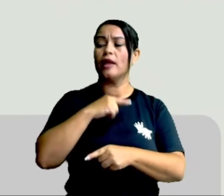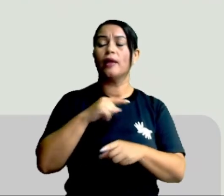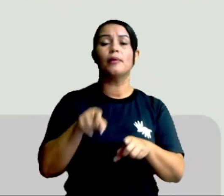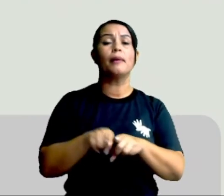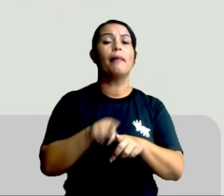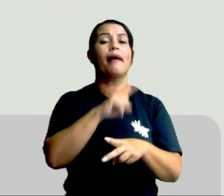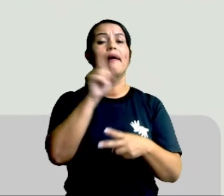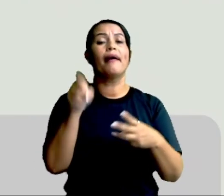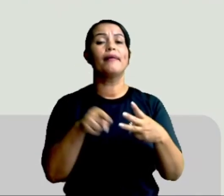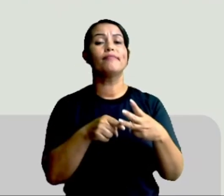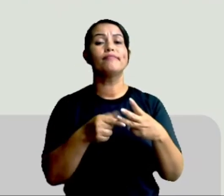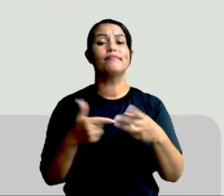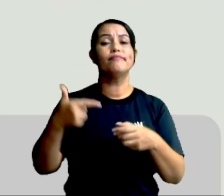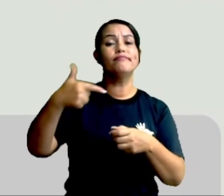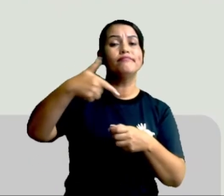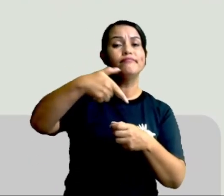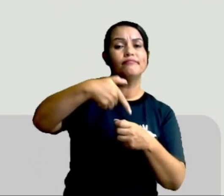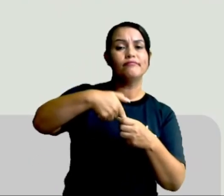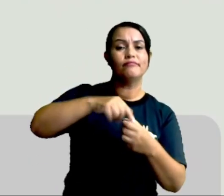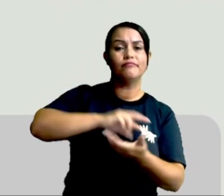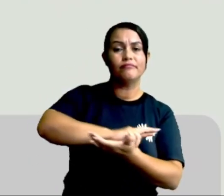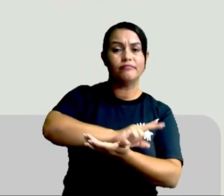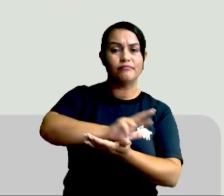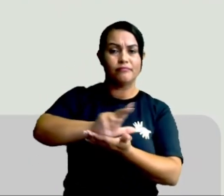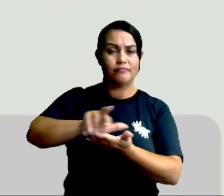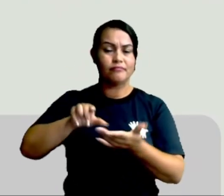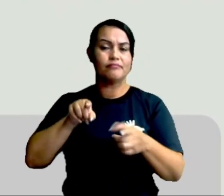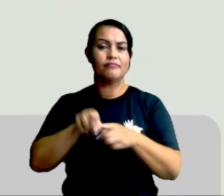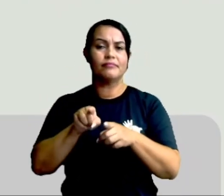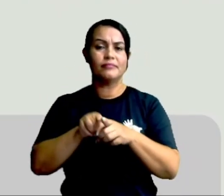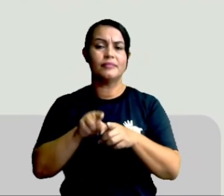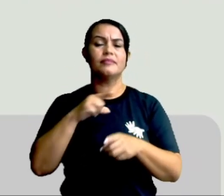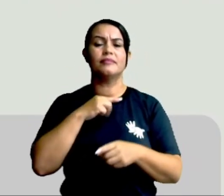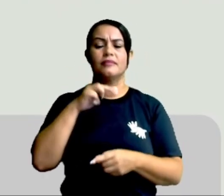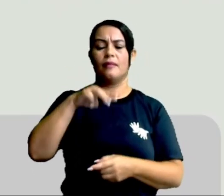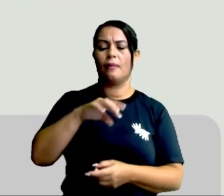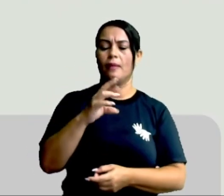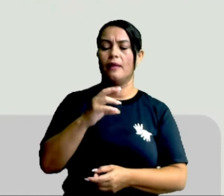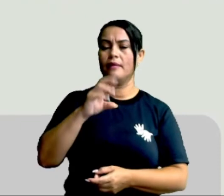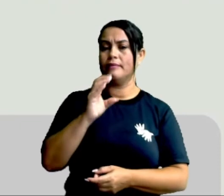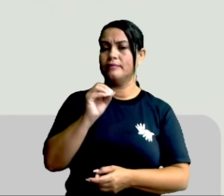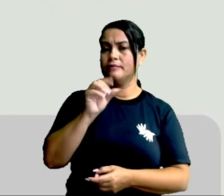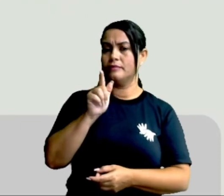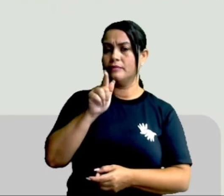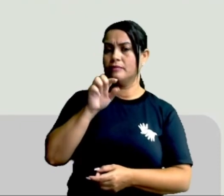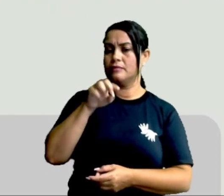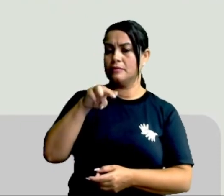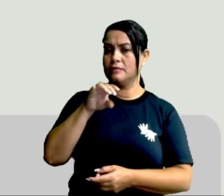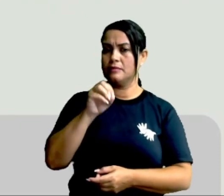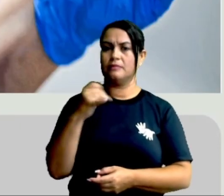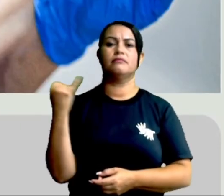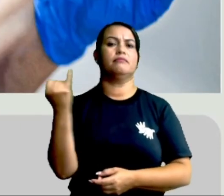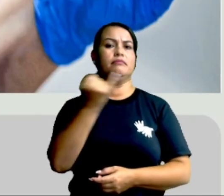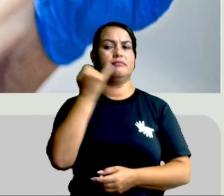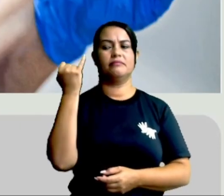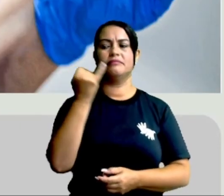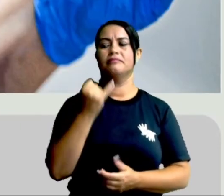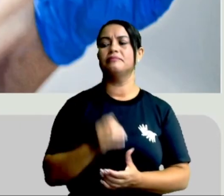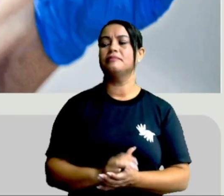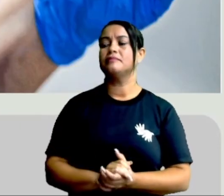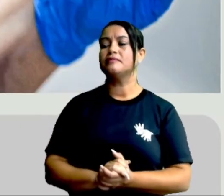processo de produção dos combustíveis, tá certo? Esses micro-organismos também vão estar sendo fundamentais.